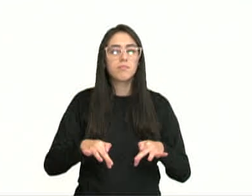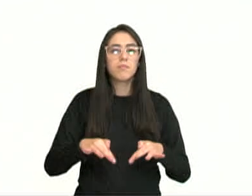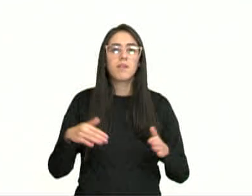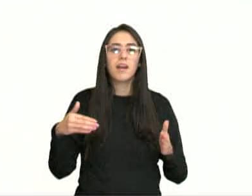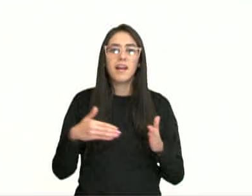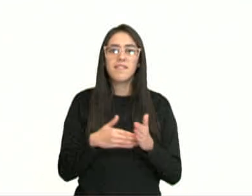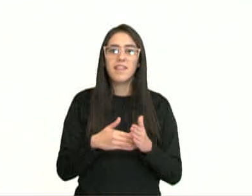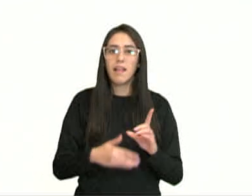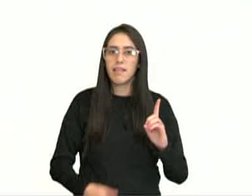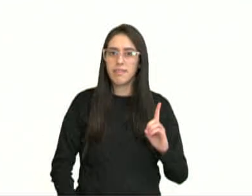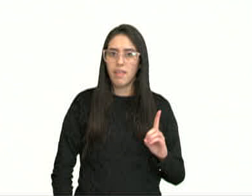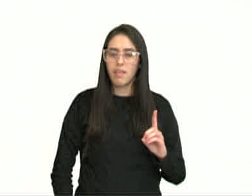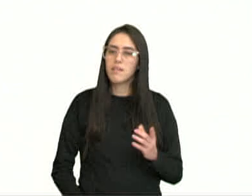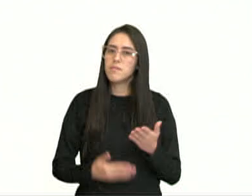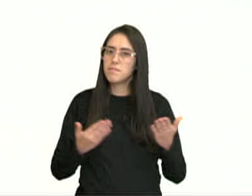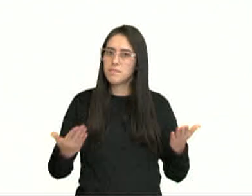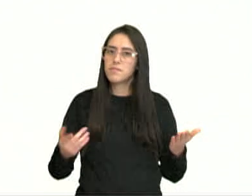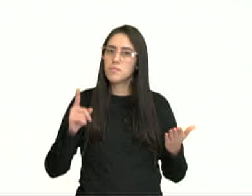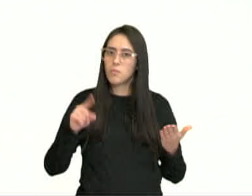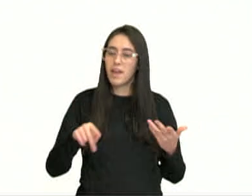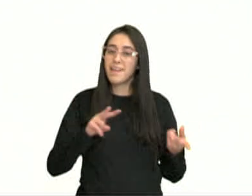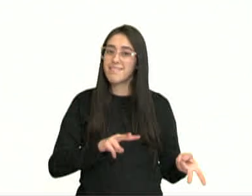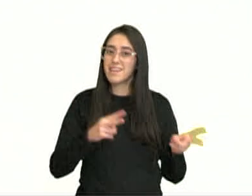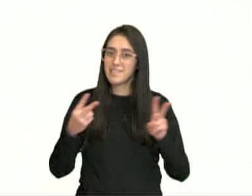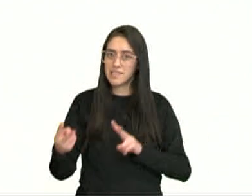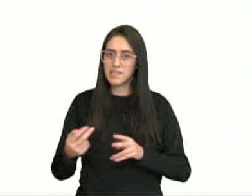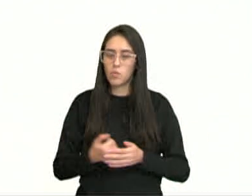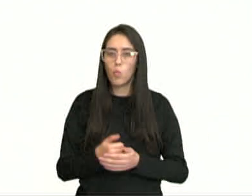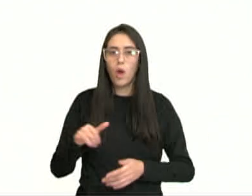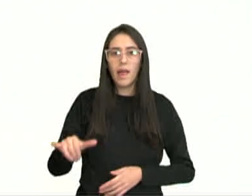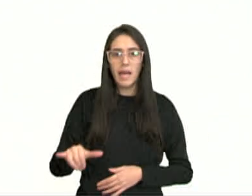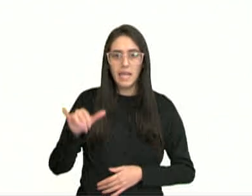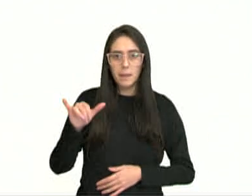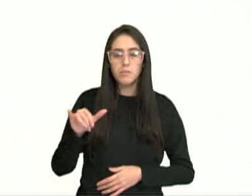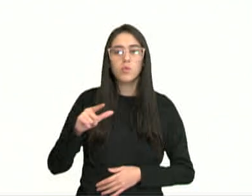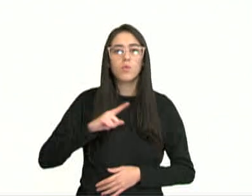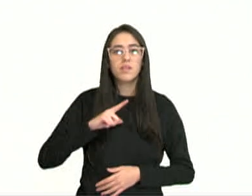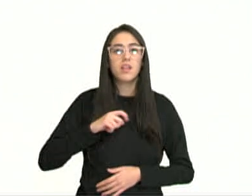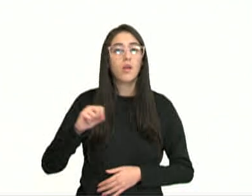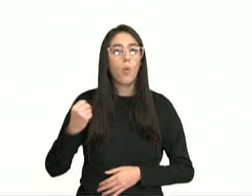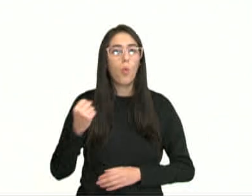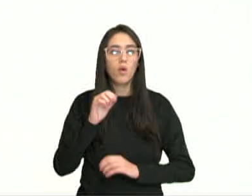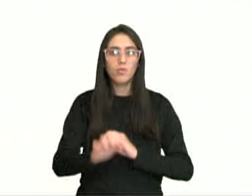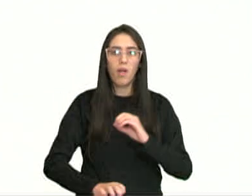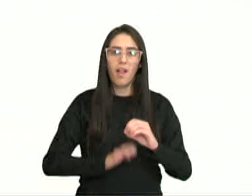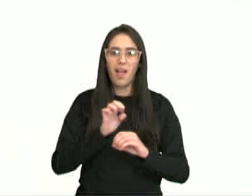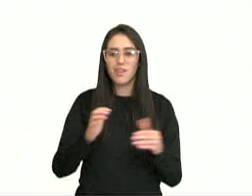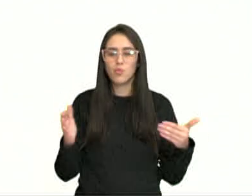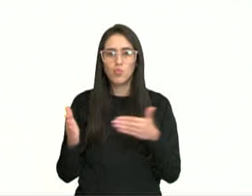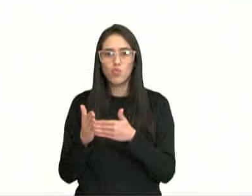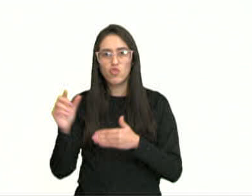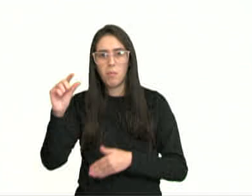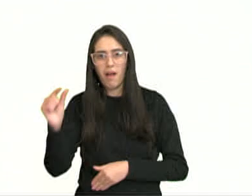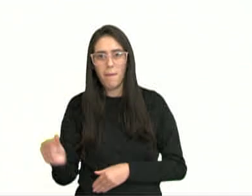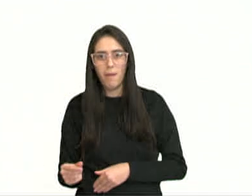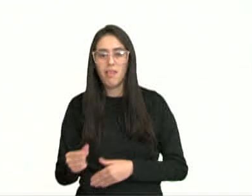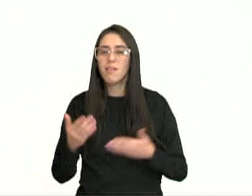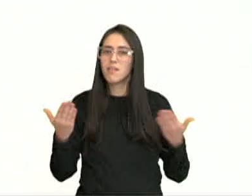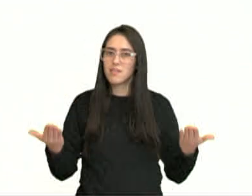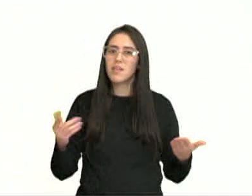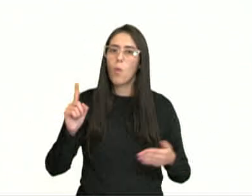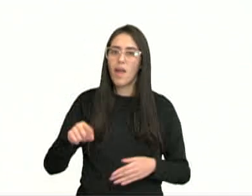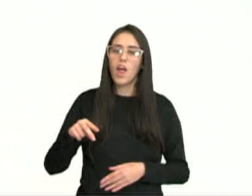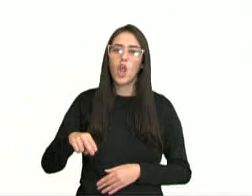D, então é um elemento de transição. Já o Y apresenta 8 elétrons na última camada, então ele é um